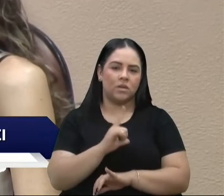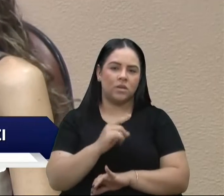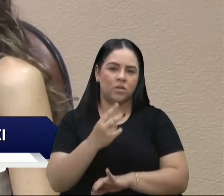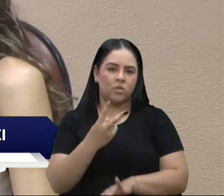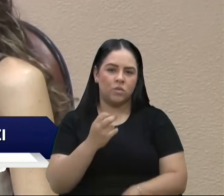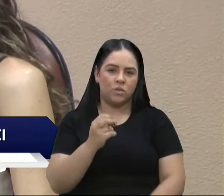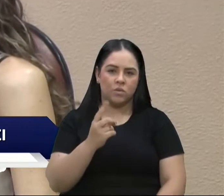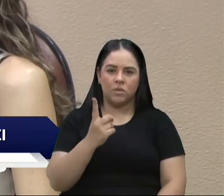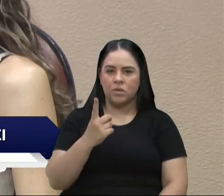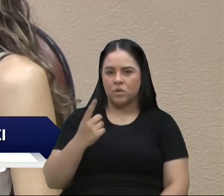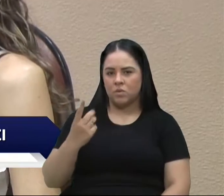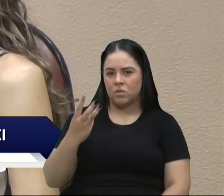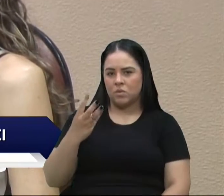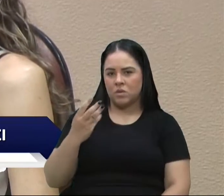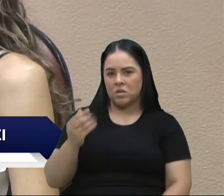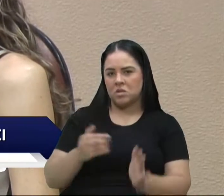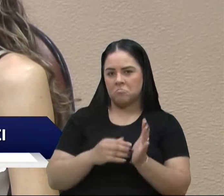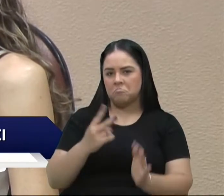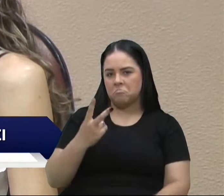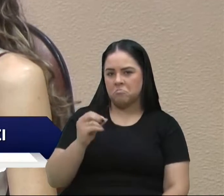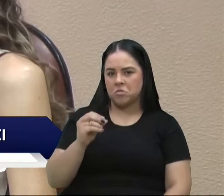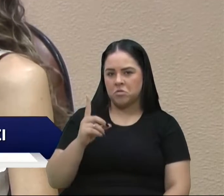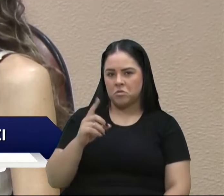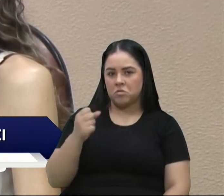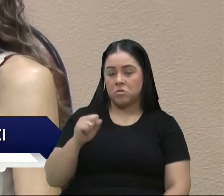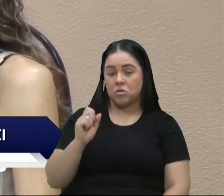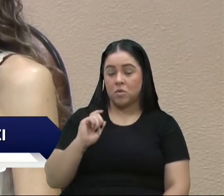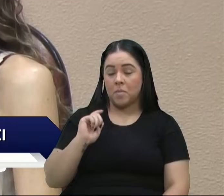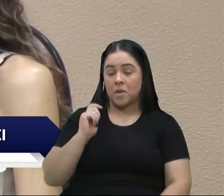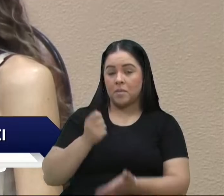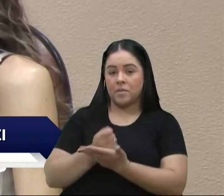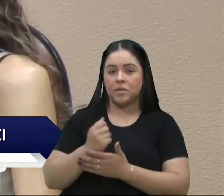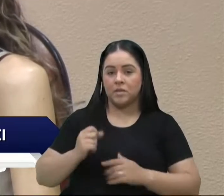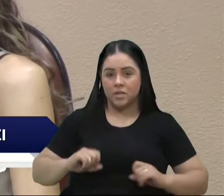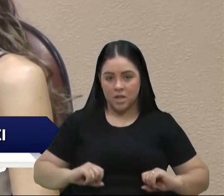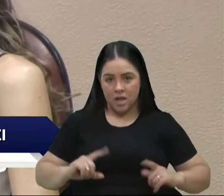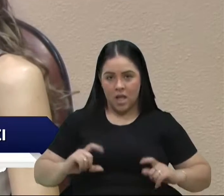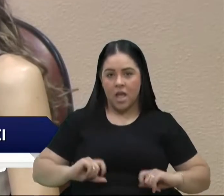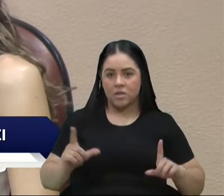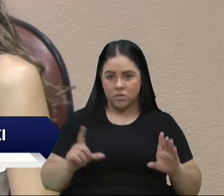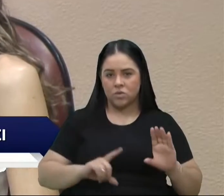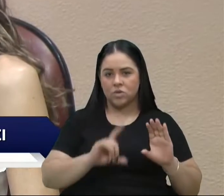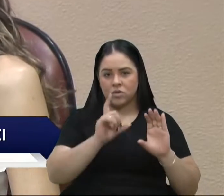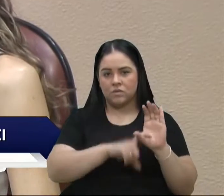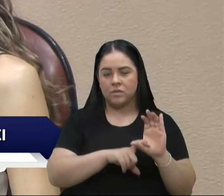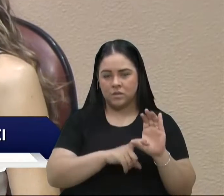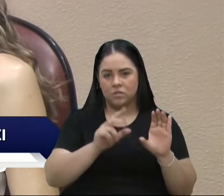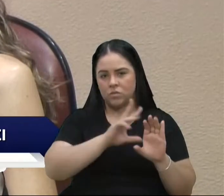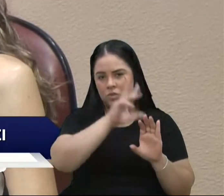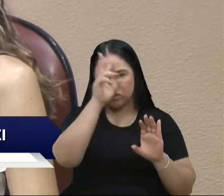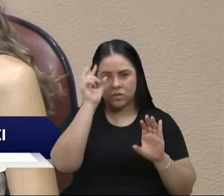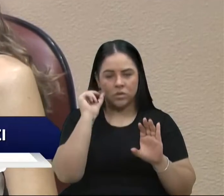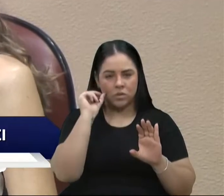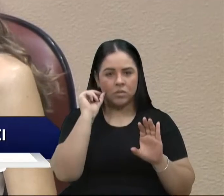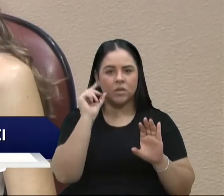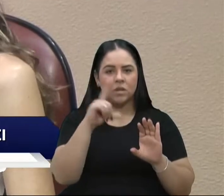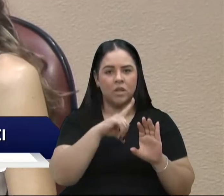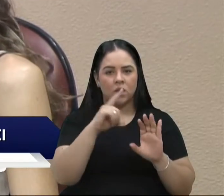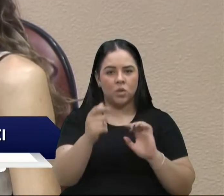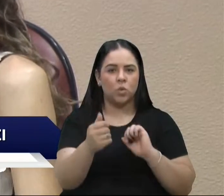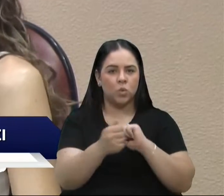e 2018. E o pagamento dessas dívidas aos municípios traz